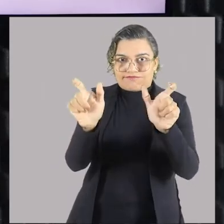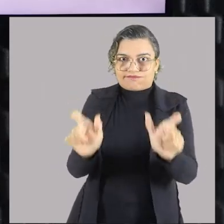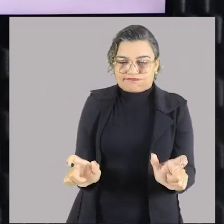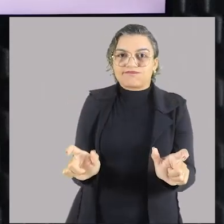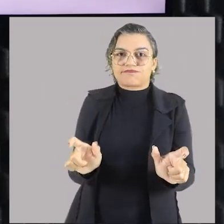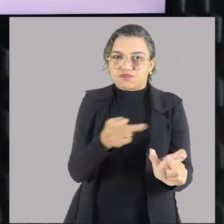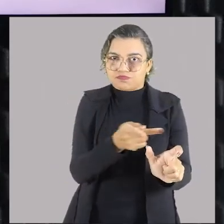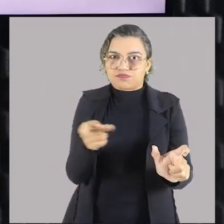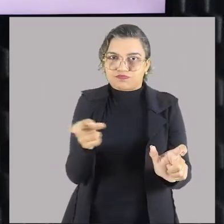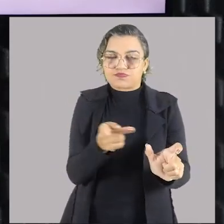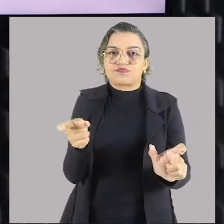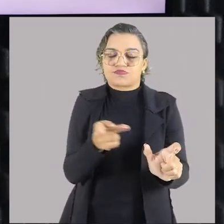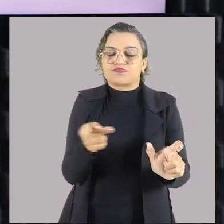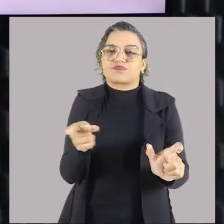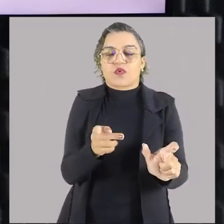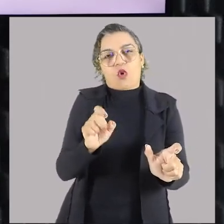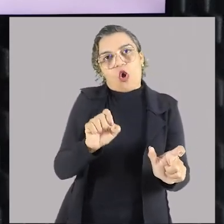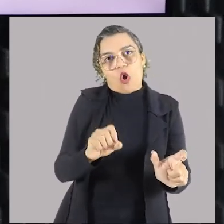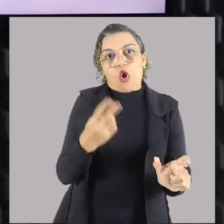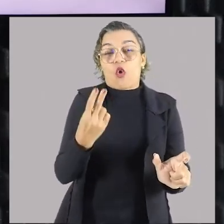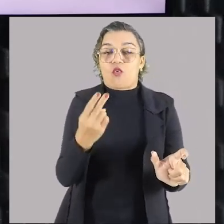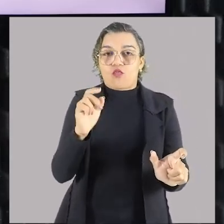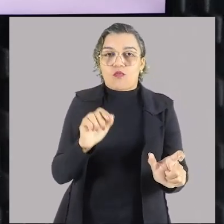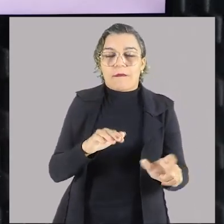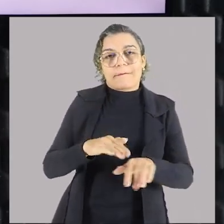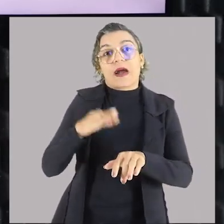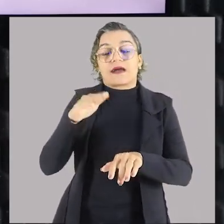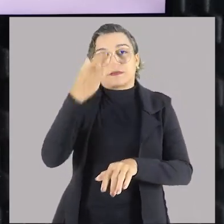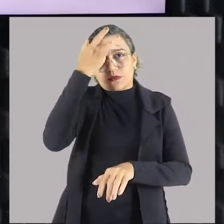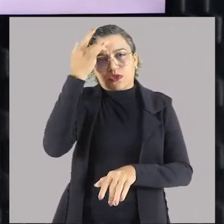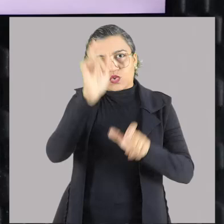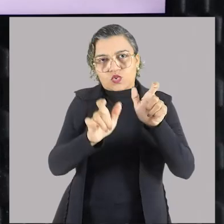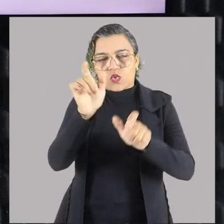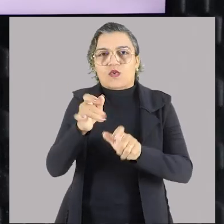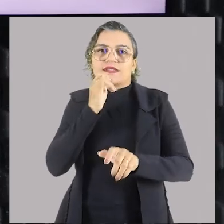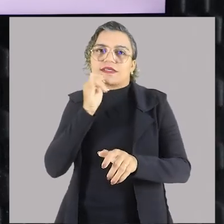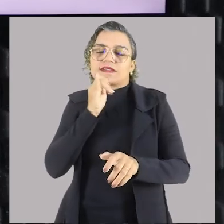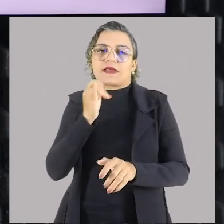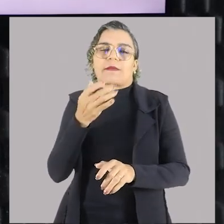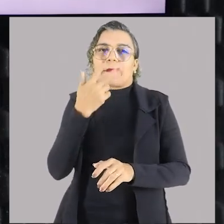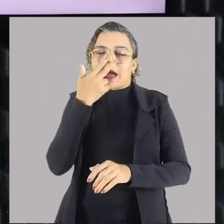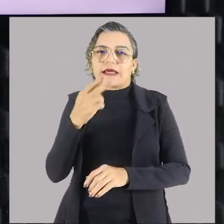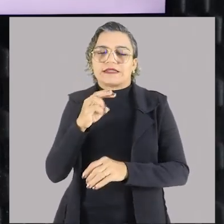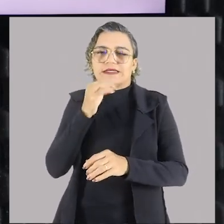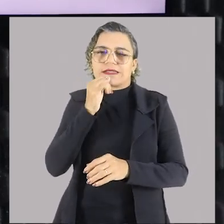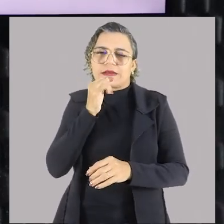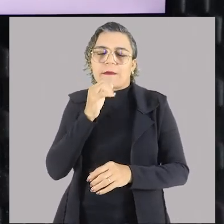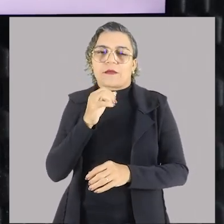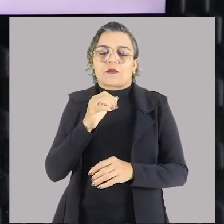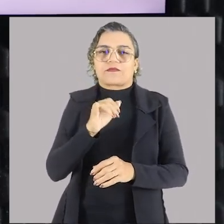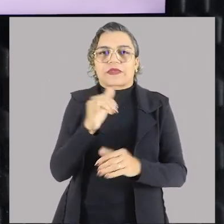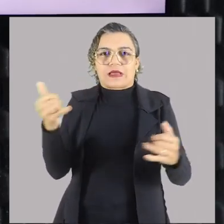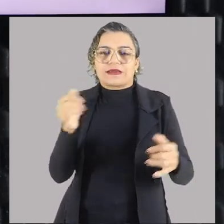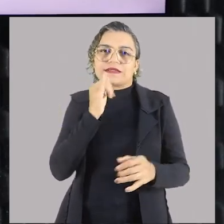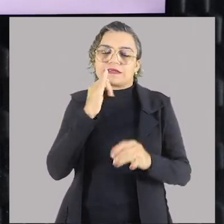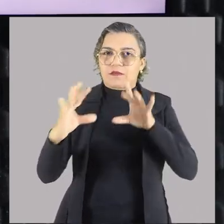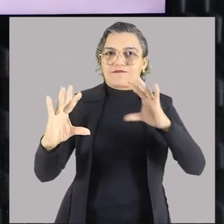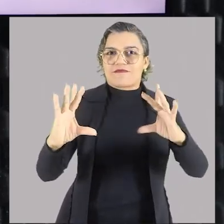mais pessoas que podem participar desse processo comunicativo, eles trocam uma mensagem e um